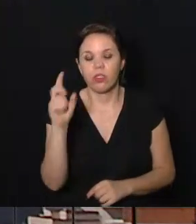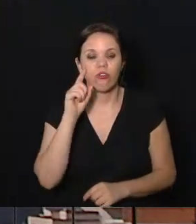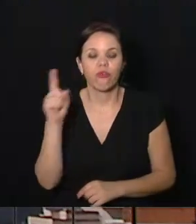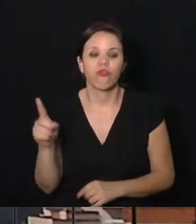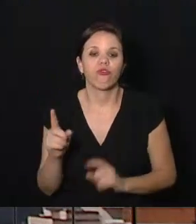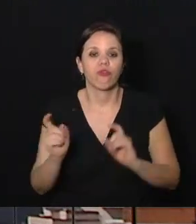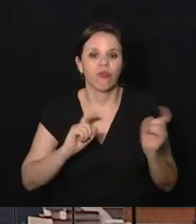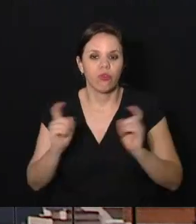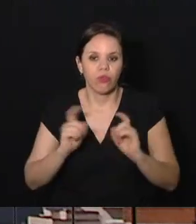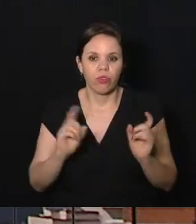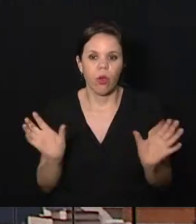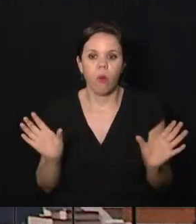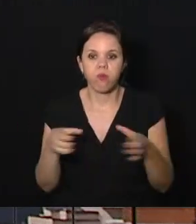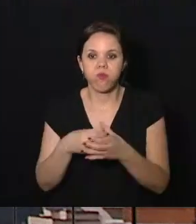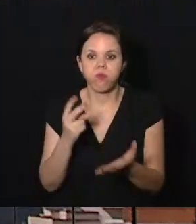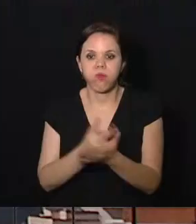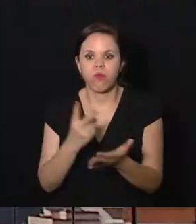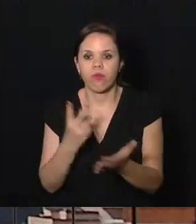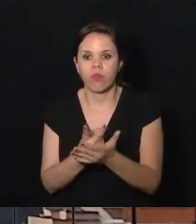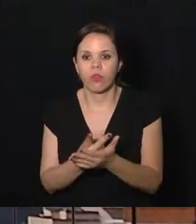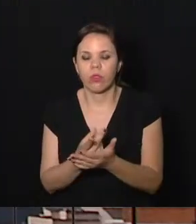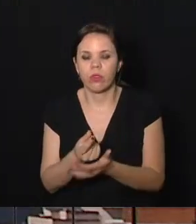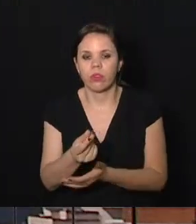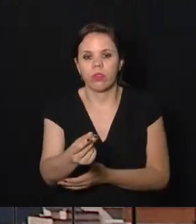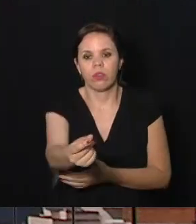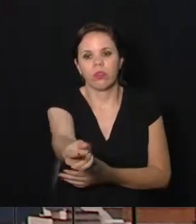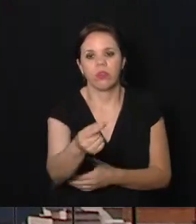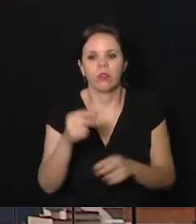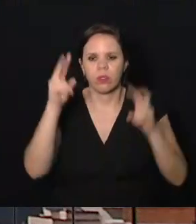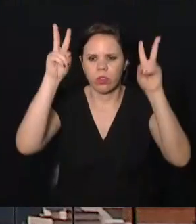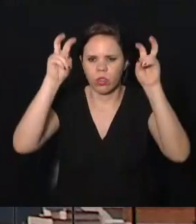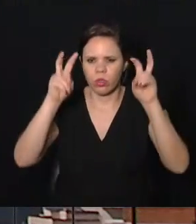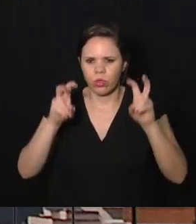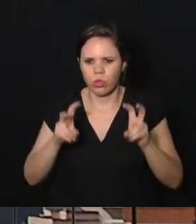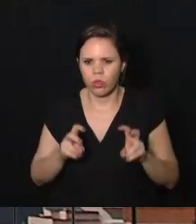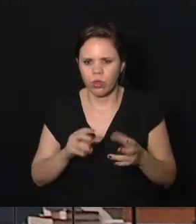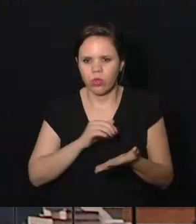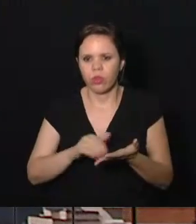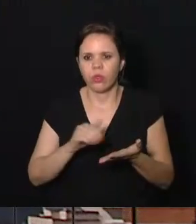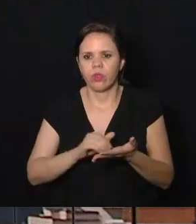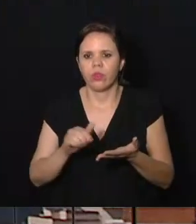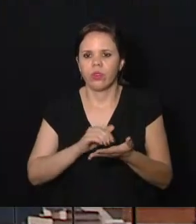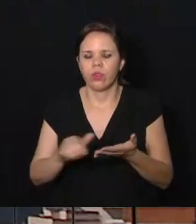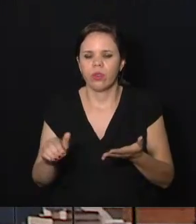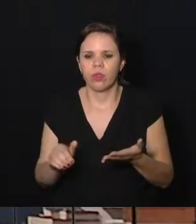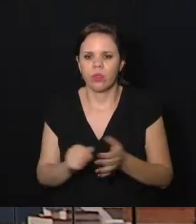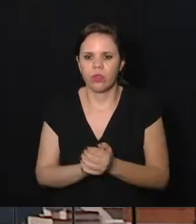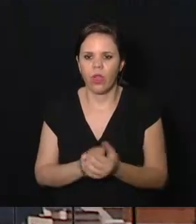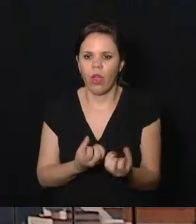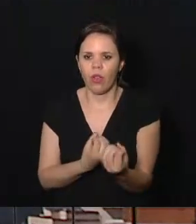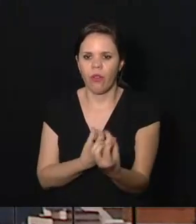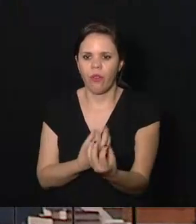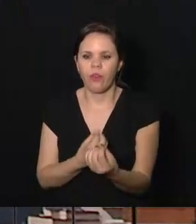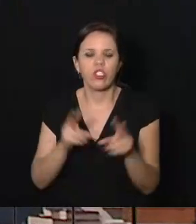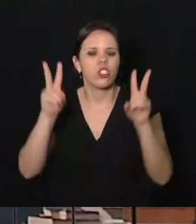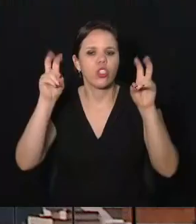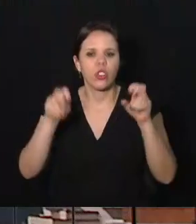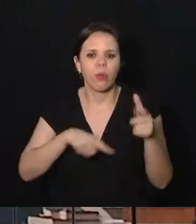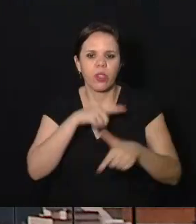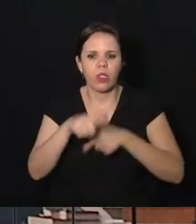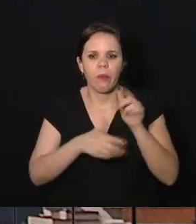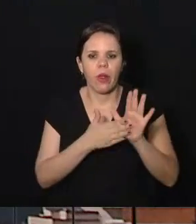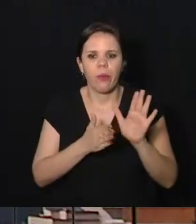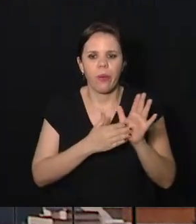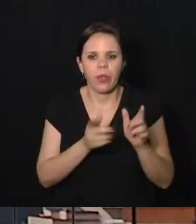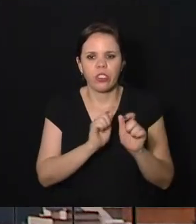em reunião da comissão permanente pertinente aos assuntos da secretaria, para prestarem informações sobre as